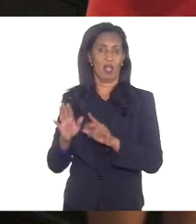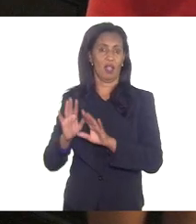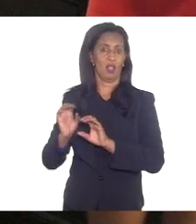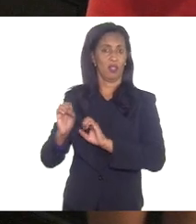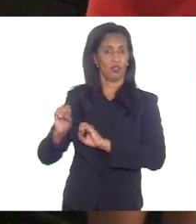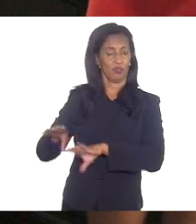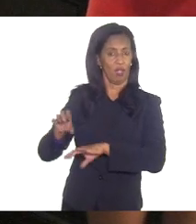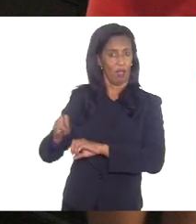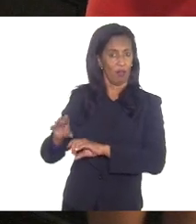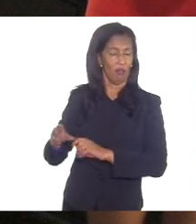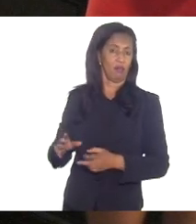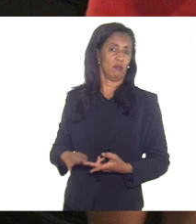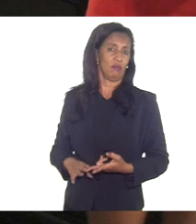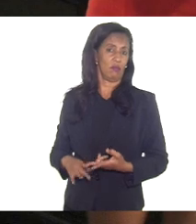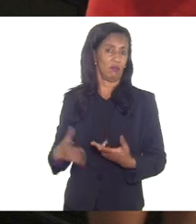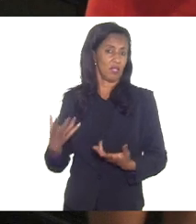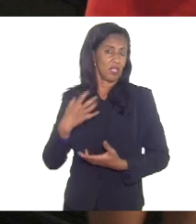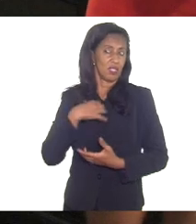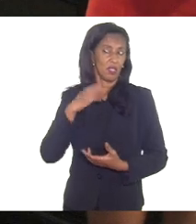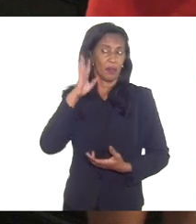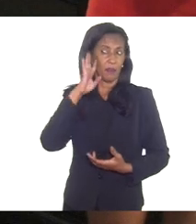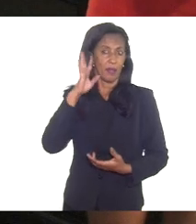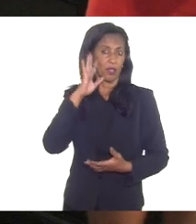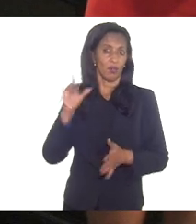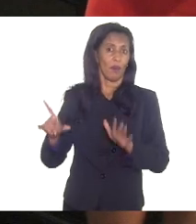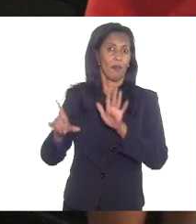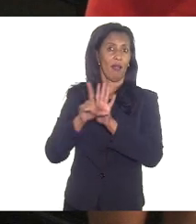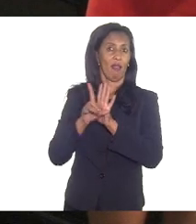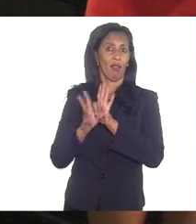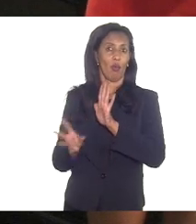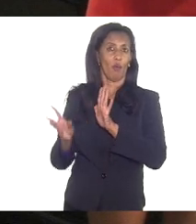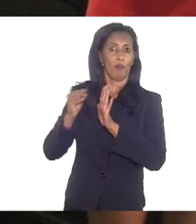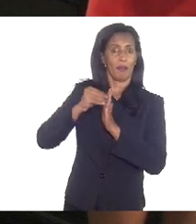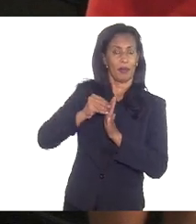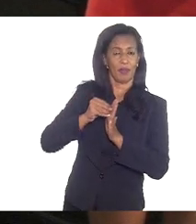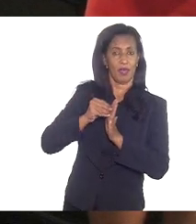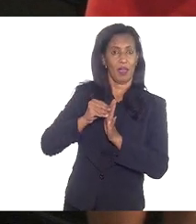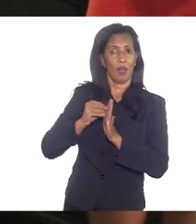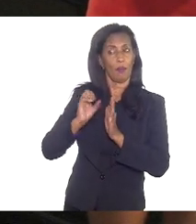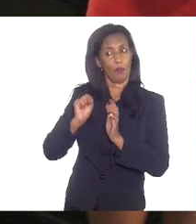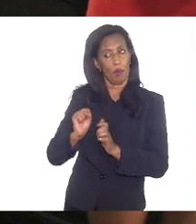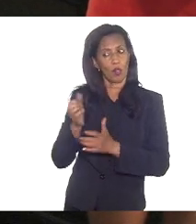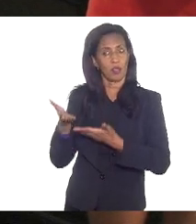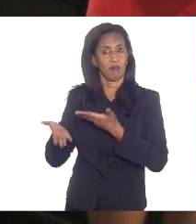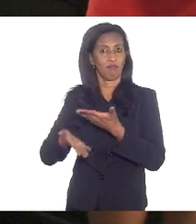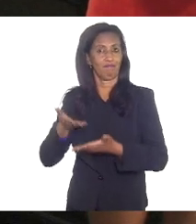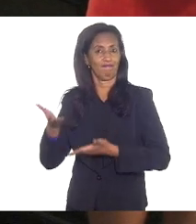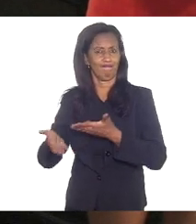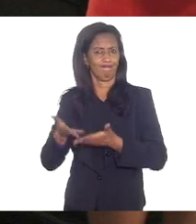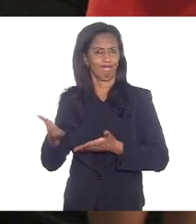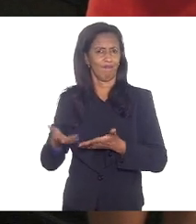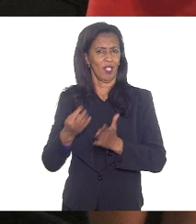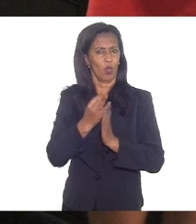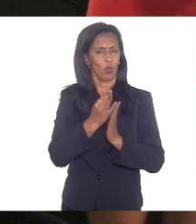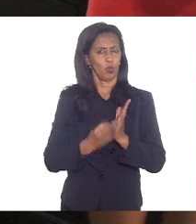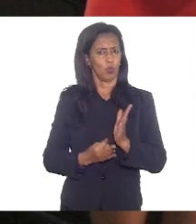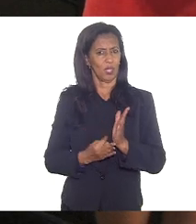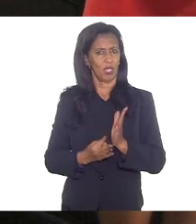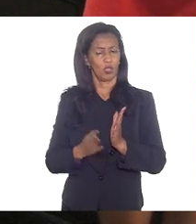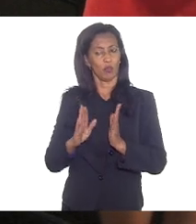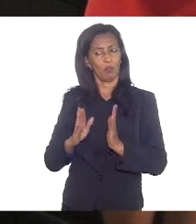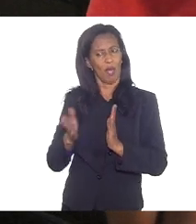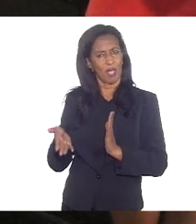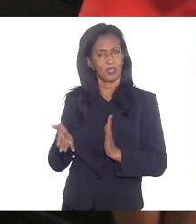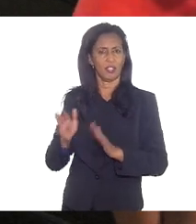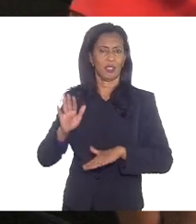Nesse sentido, imaginando que uma lei complementar possa, talvez, tratar disso com maior detalhamento, mas, em função desse